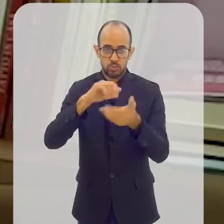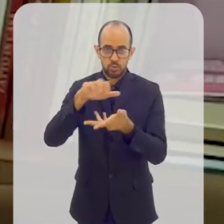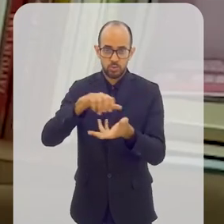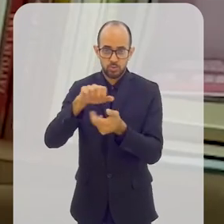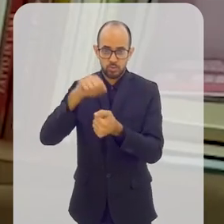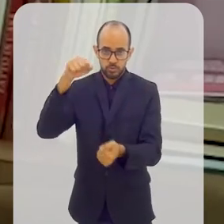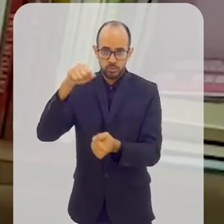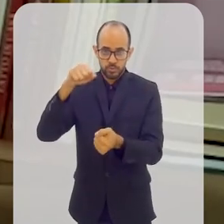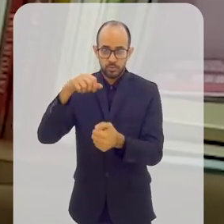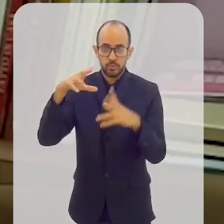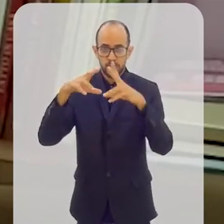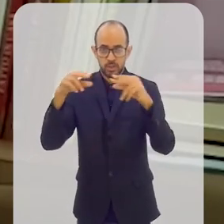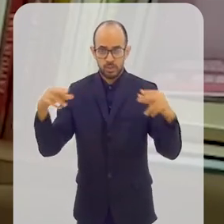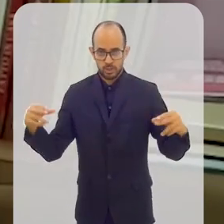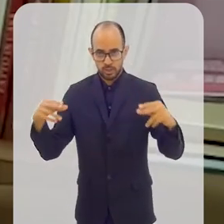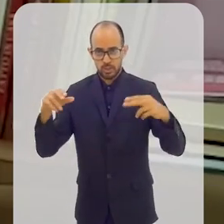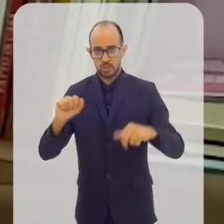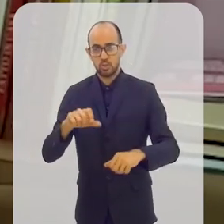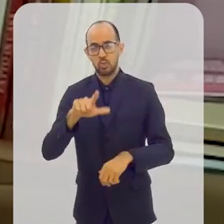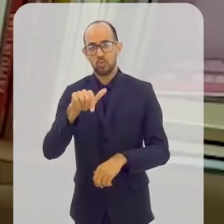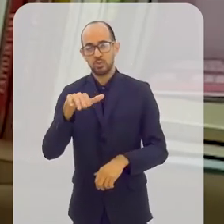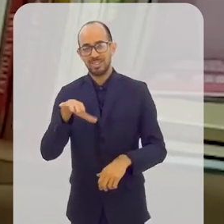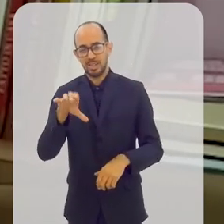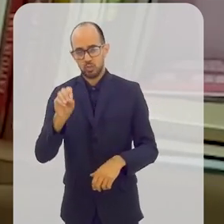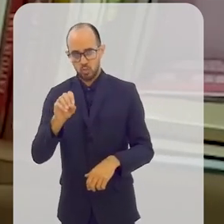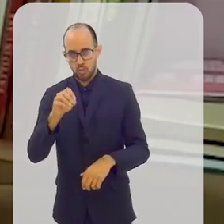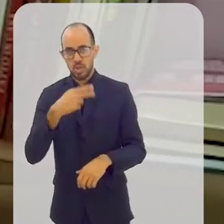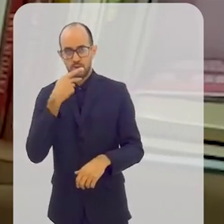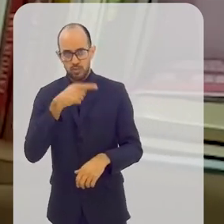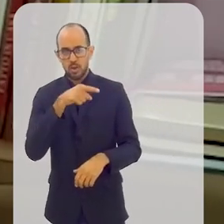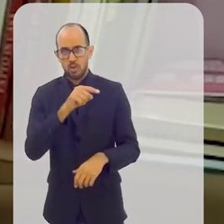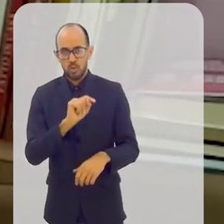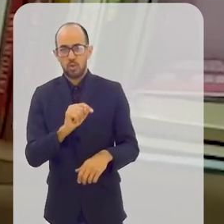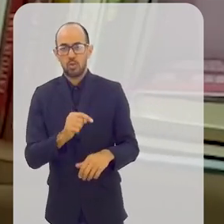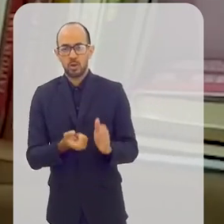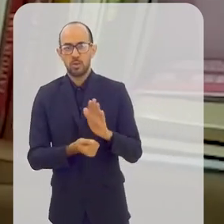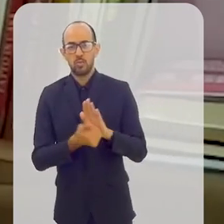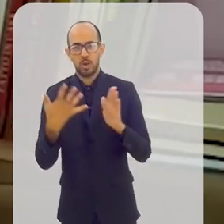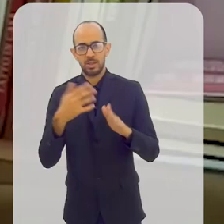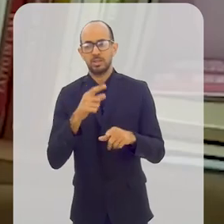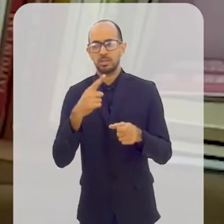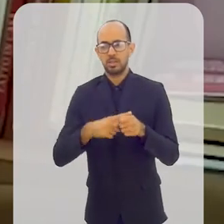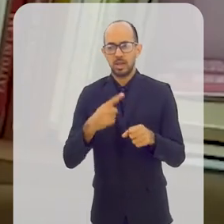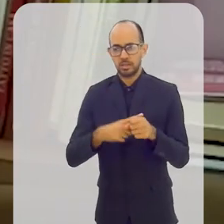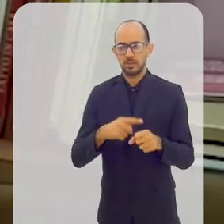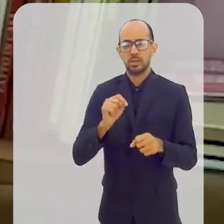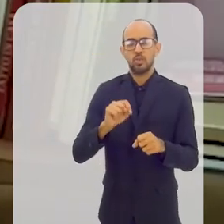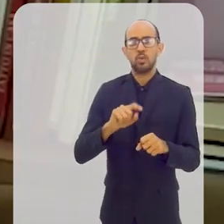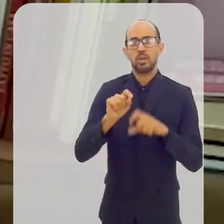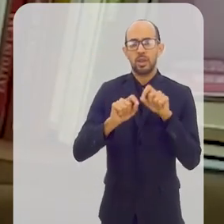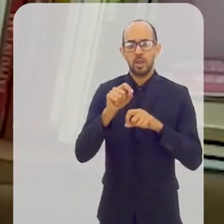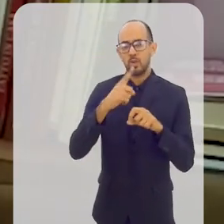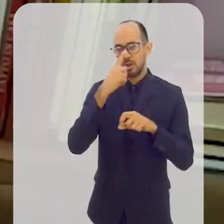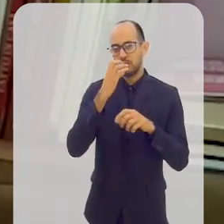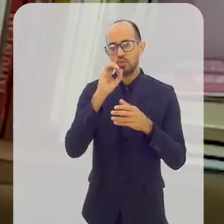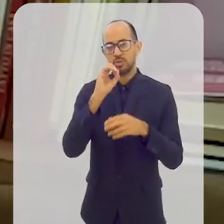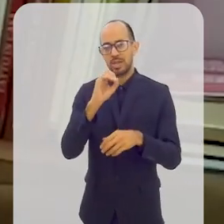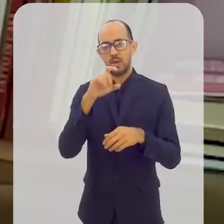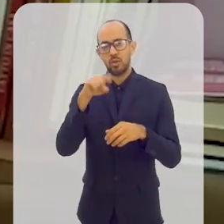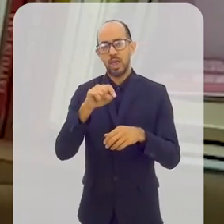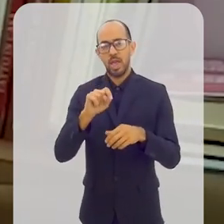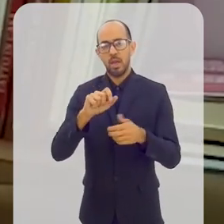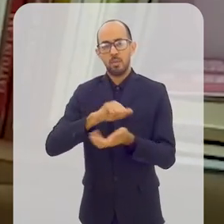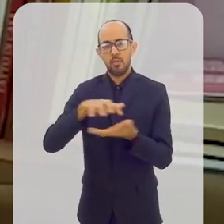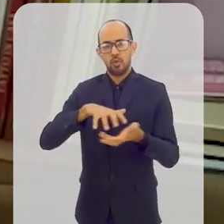Luciano Buligon. O Luciano Buligon, quanto às cidades, ele falava que o lixo zero era uma revolução ética. Mas quanto